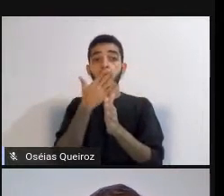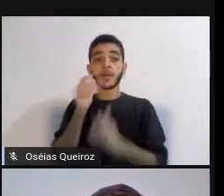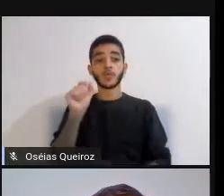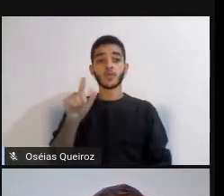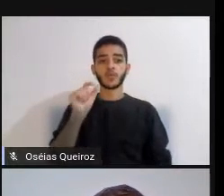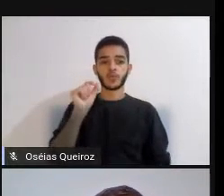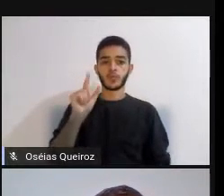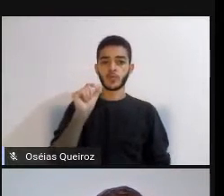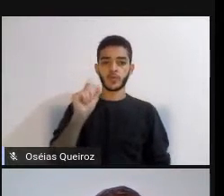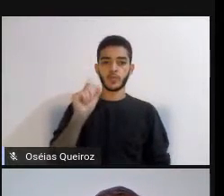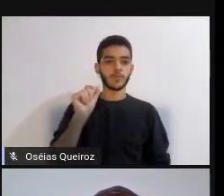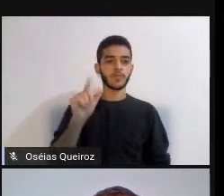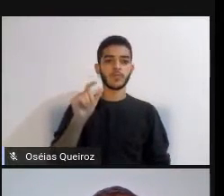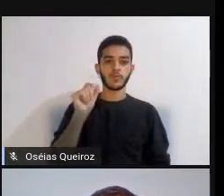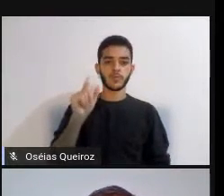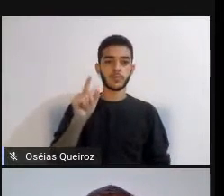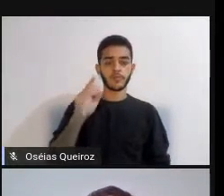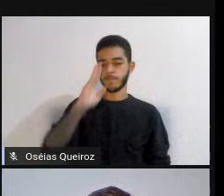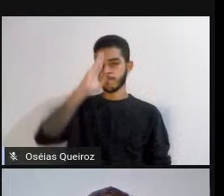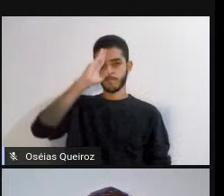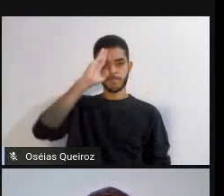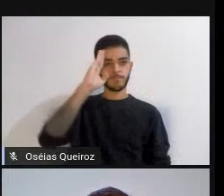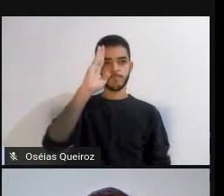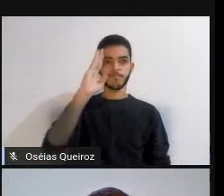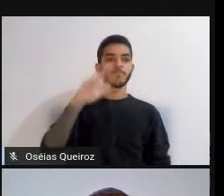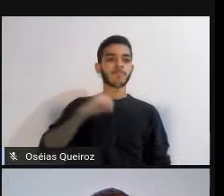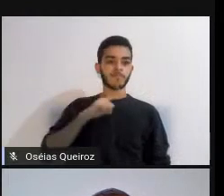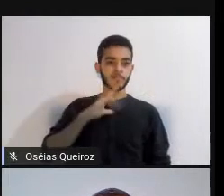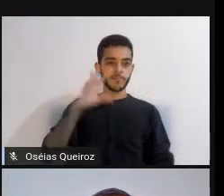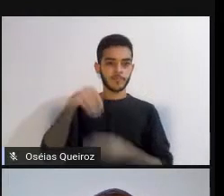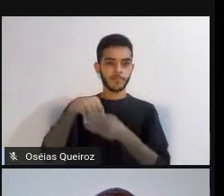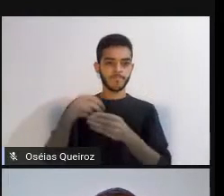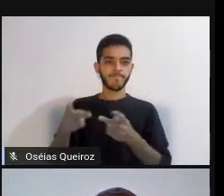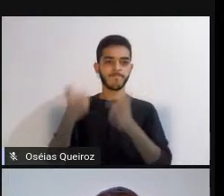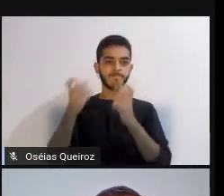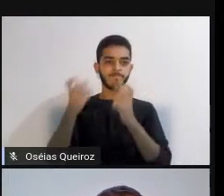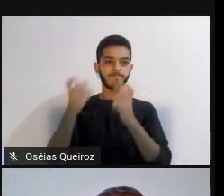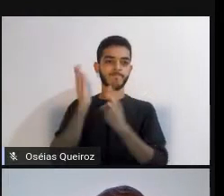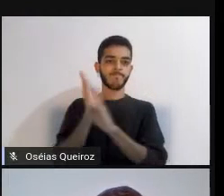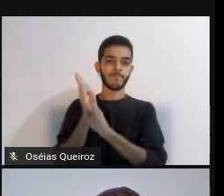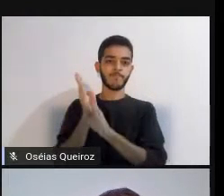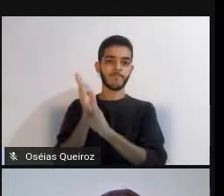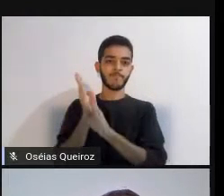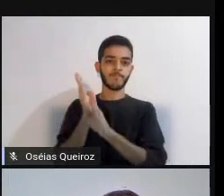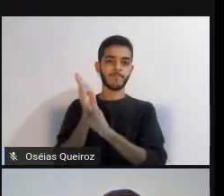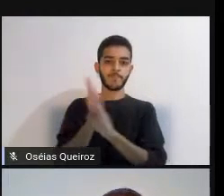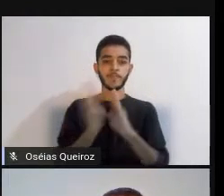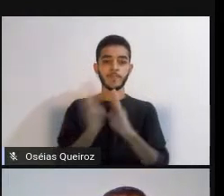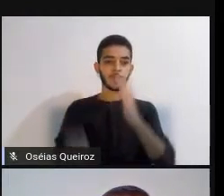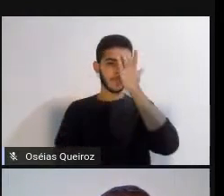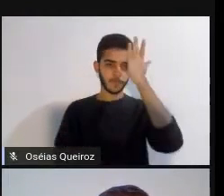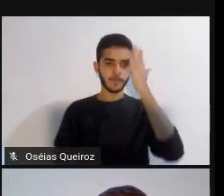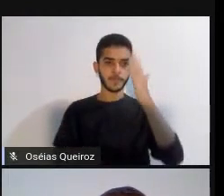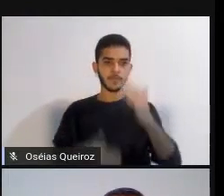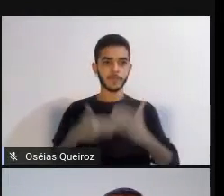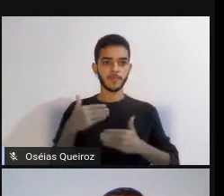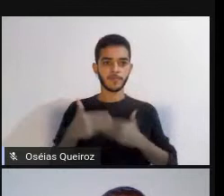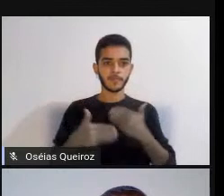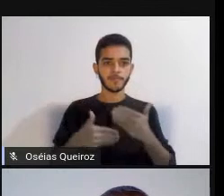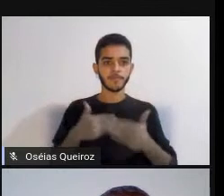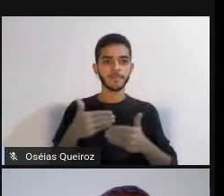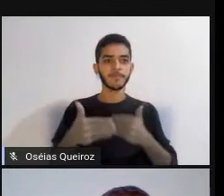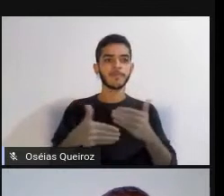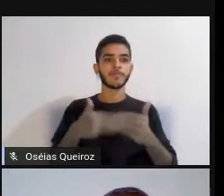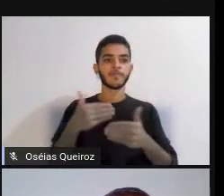foram a cor mais comum identificada, né? Isso facilita para depois nós possamos levantar hipóteses,